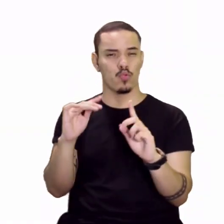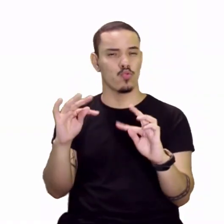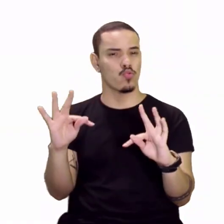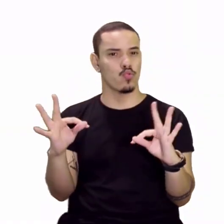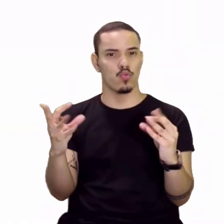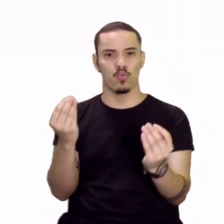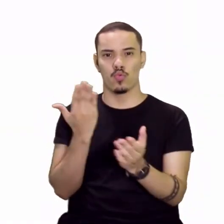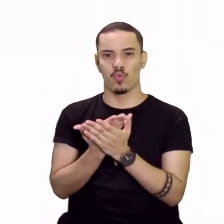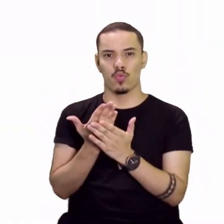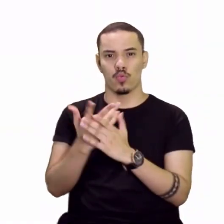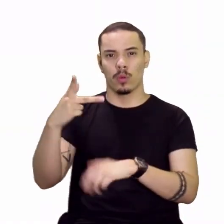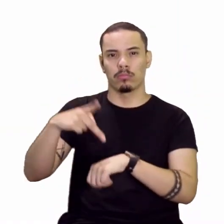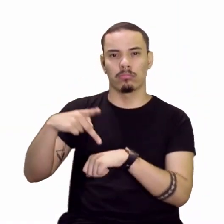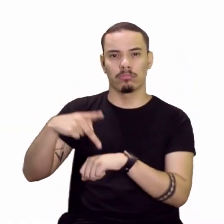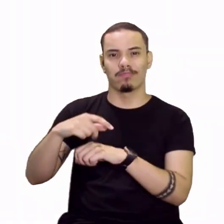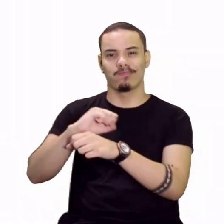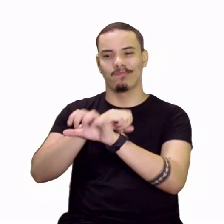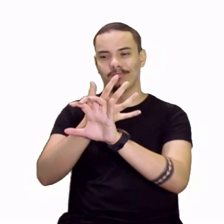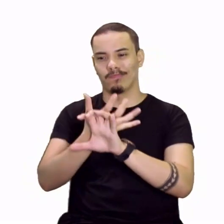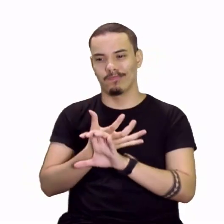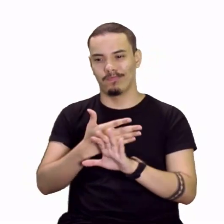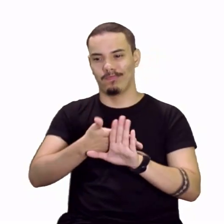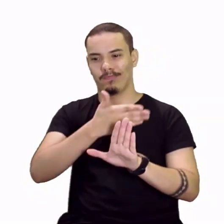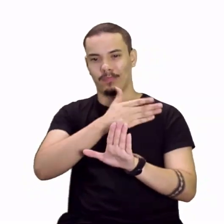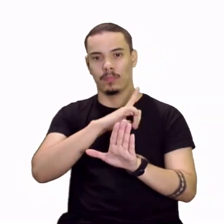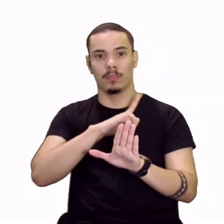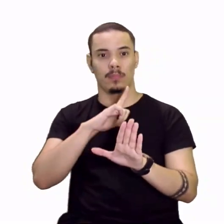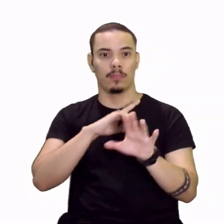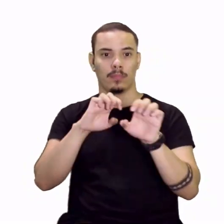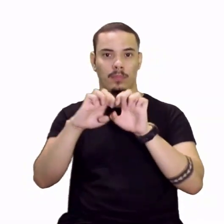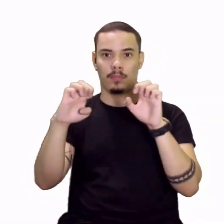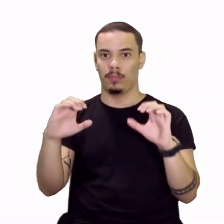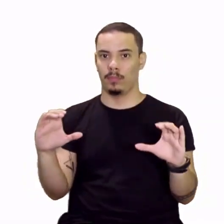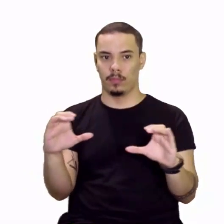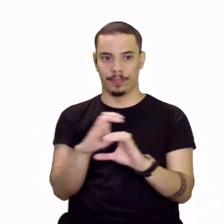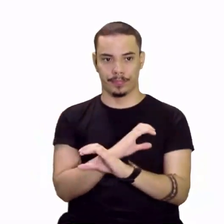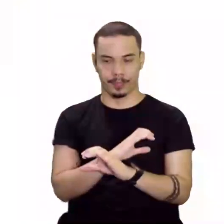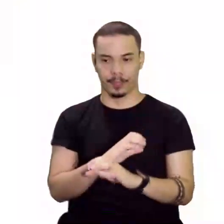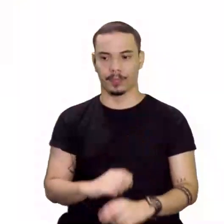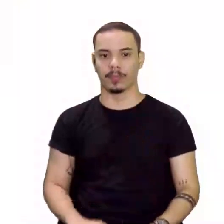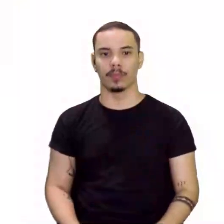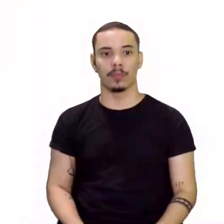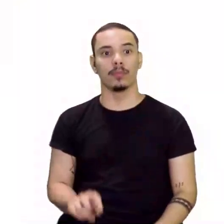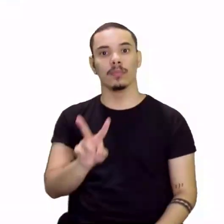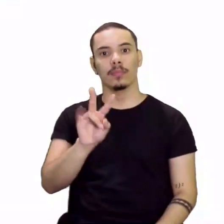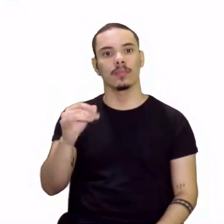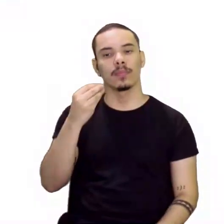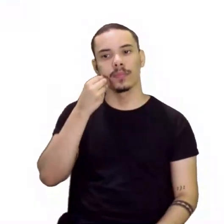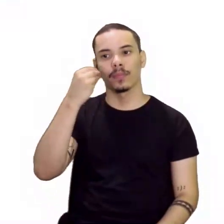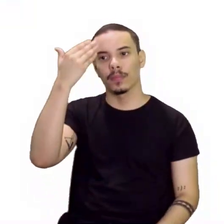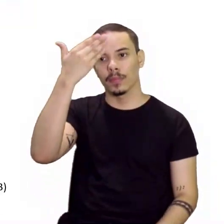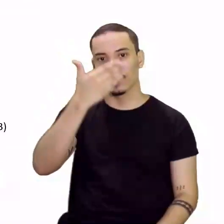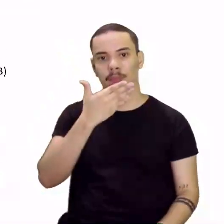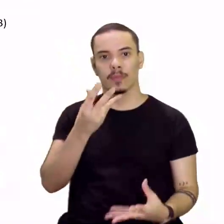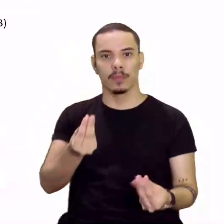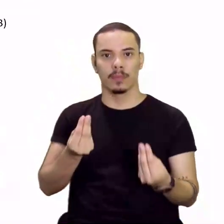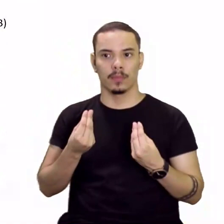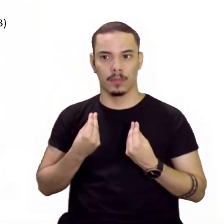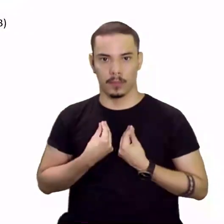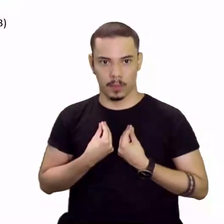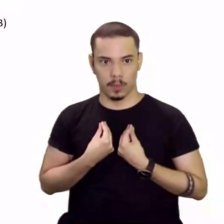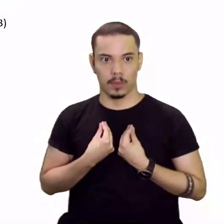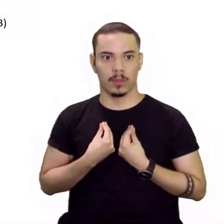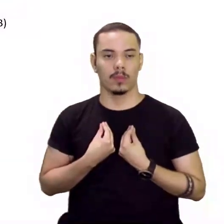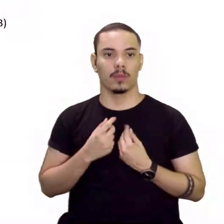isso tem o quê? As estruturas que vão nos dando